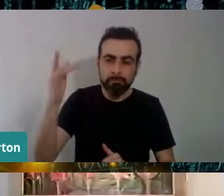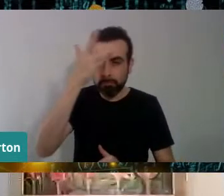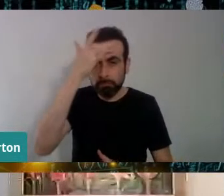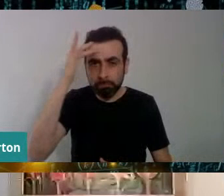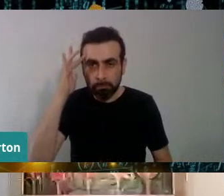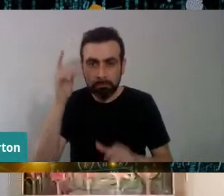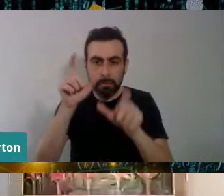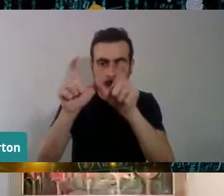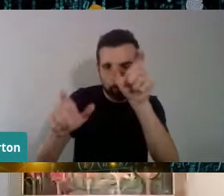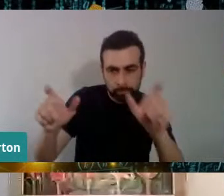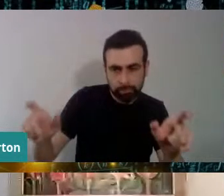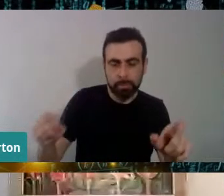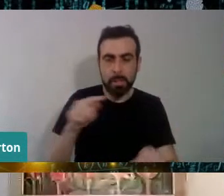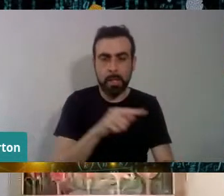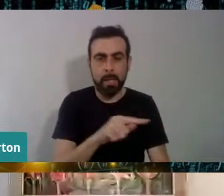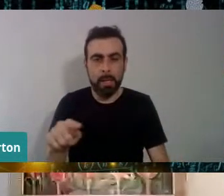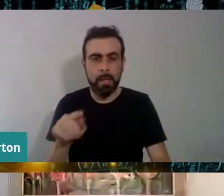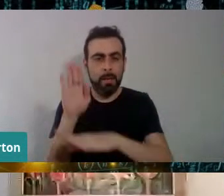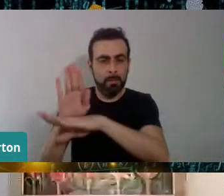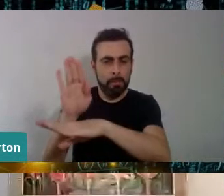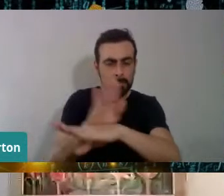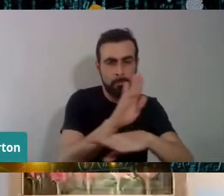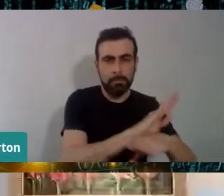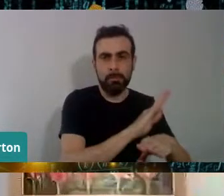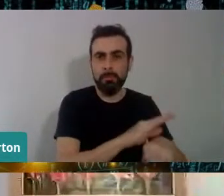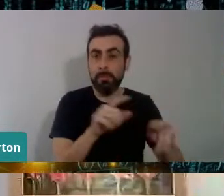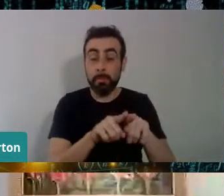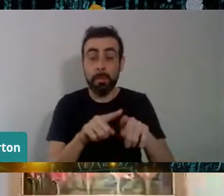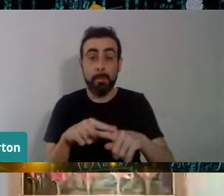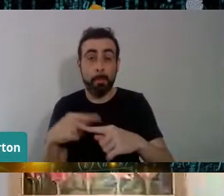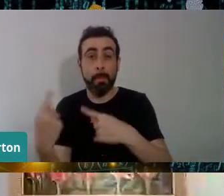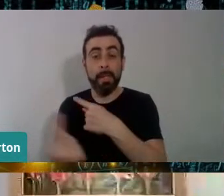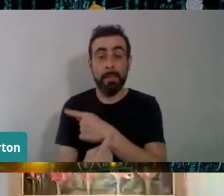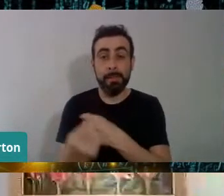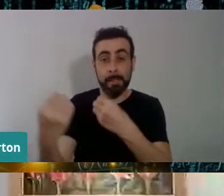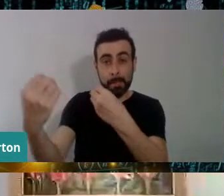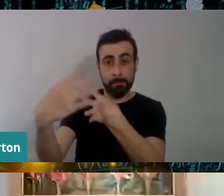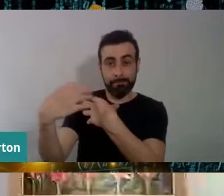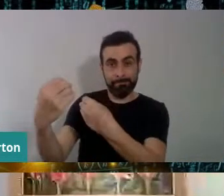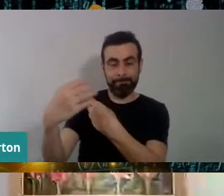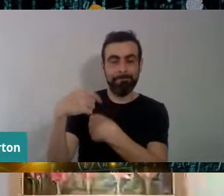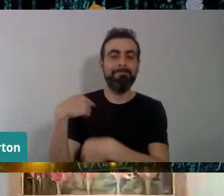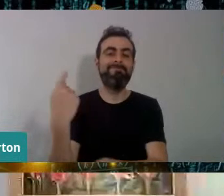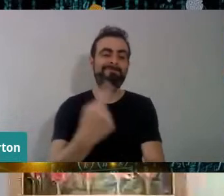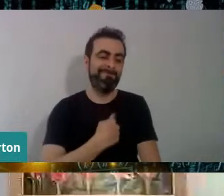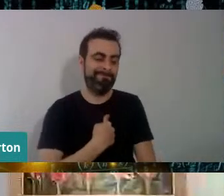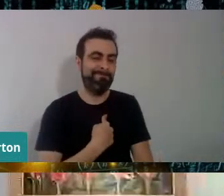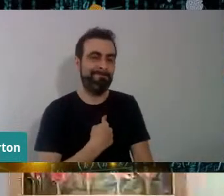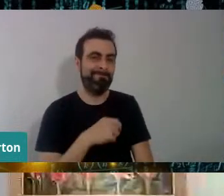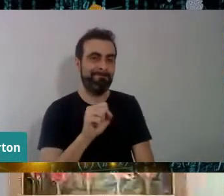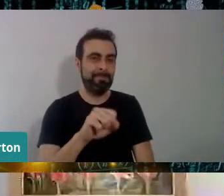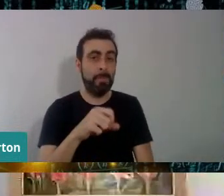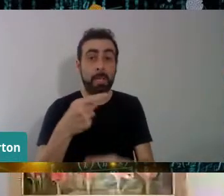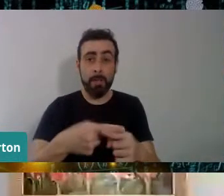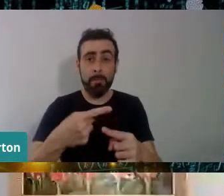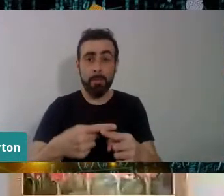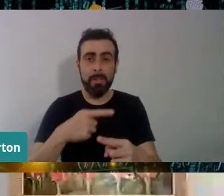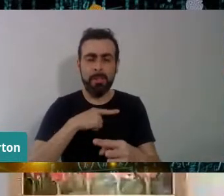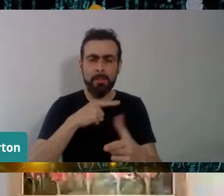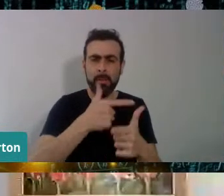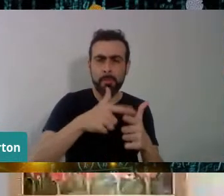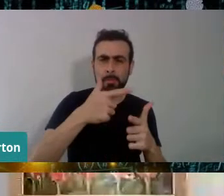nós contribuímos para o crescimento dessas pessoas, nós também aprendemos com eles a lidar com diversas situações